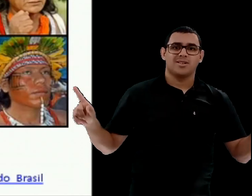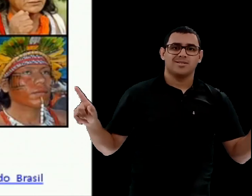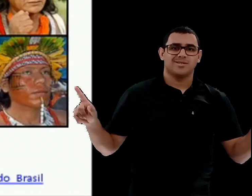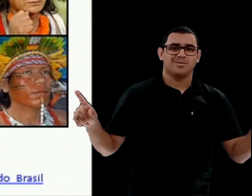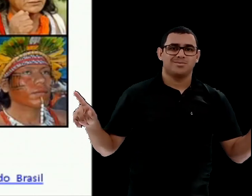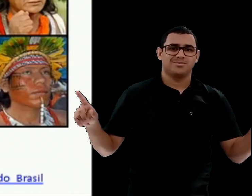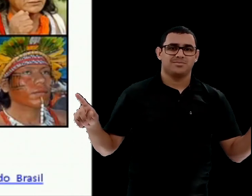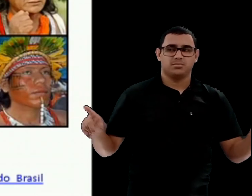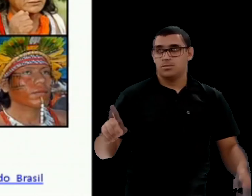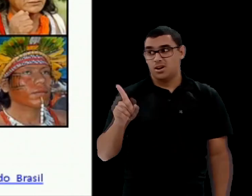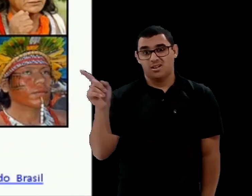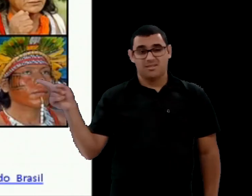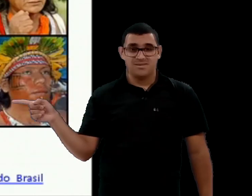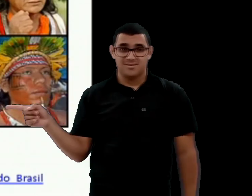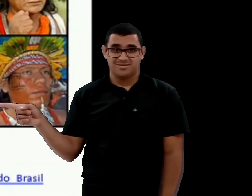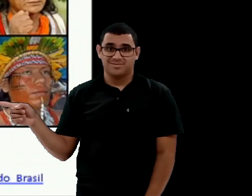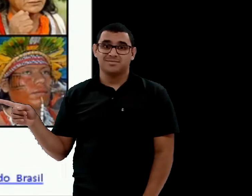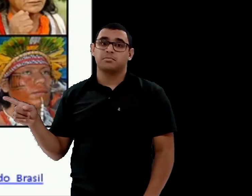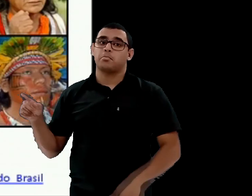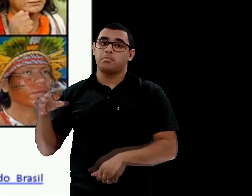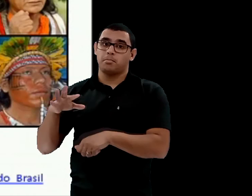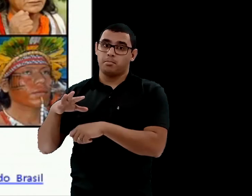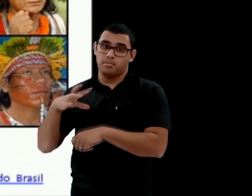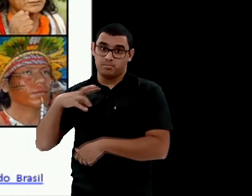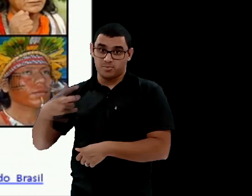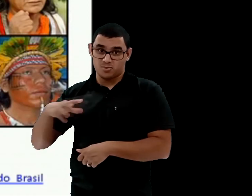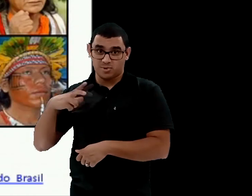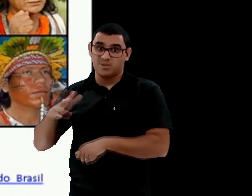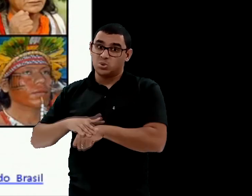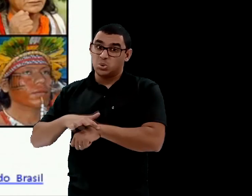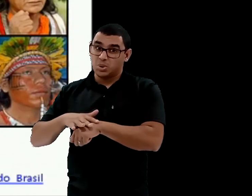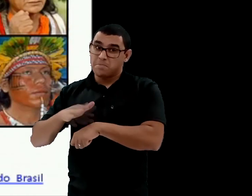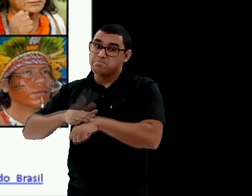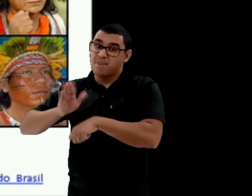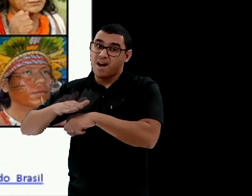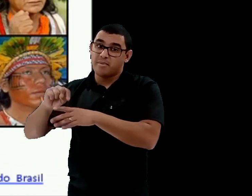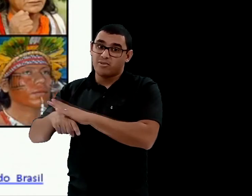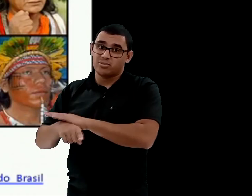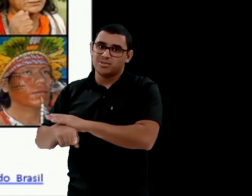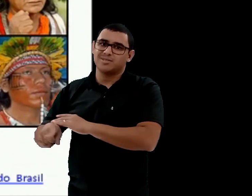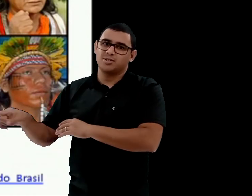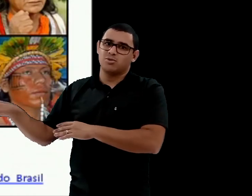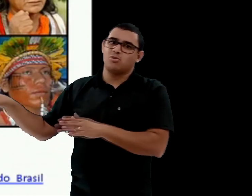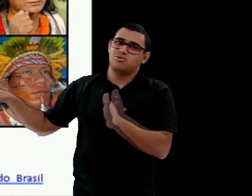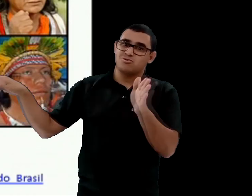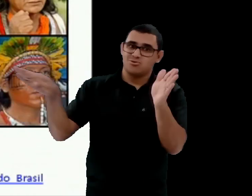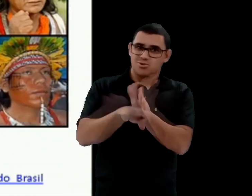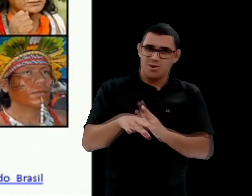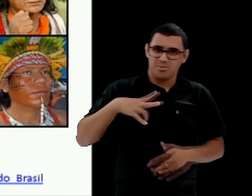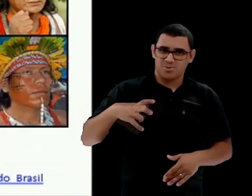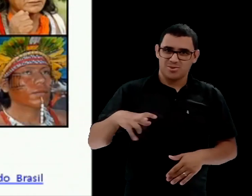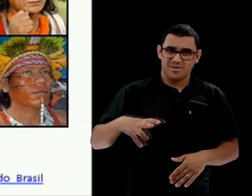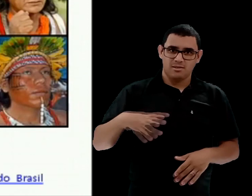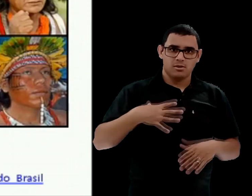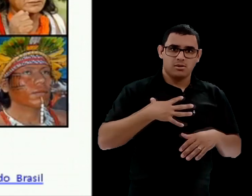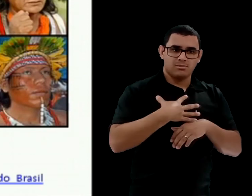as quais os povos indígenas não tinham resistência, não tinham um sistema imunológico preparado e, portanto, essas doenças foram fatais para esses